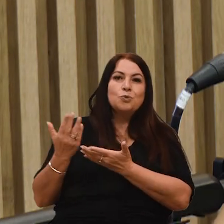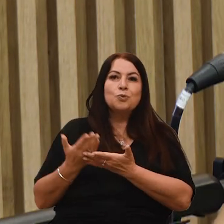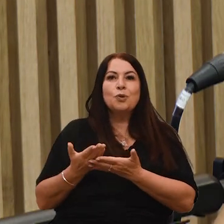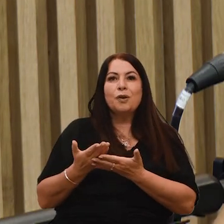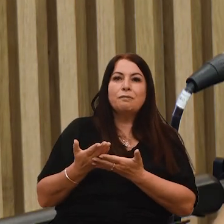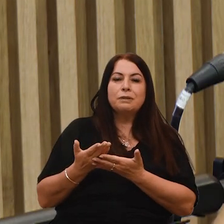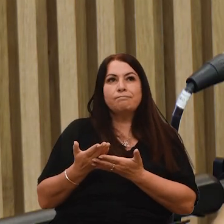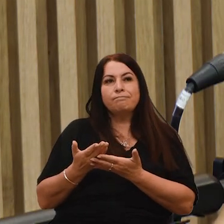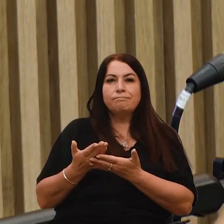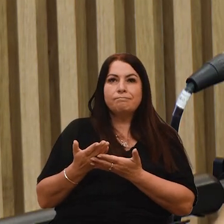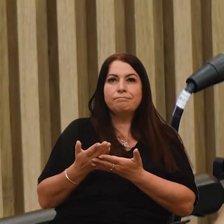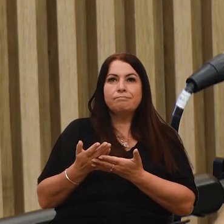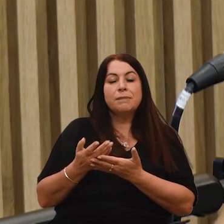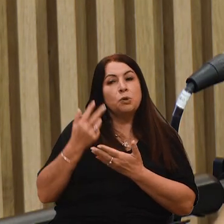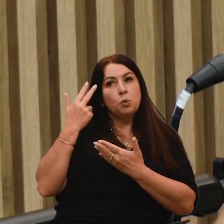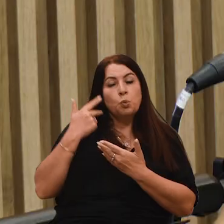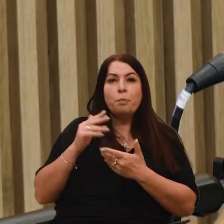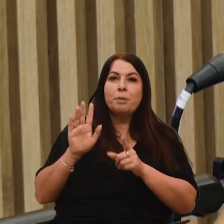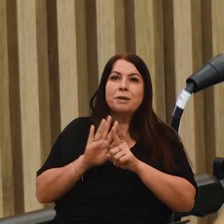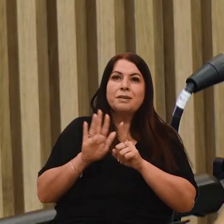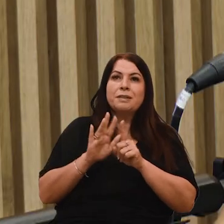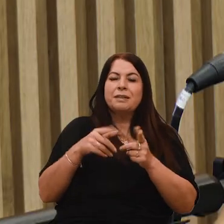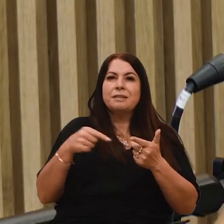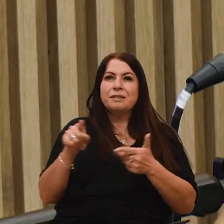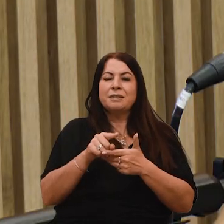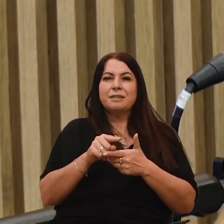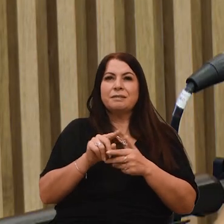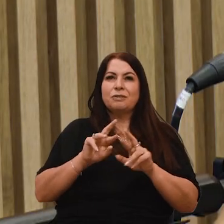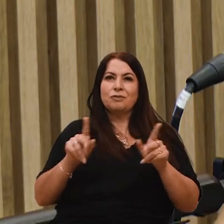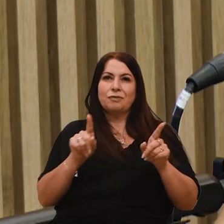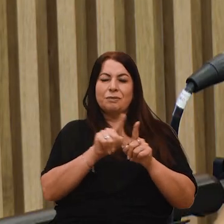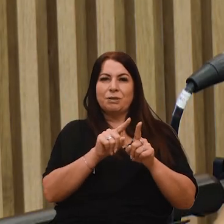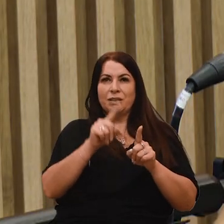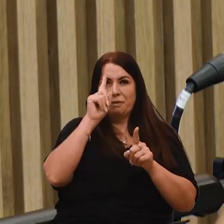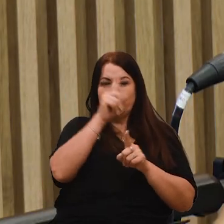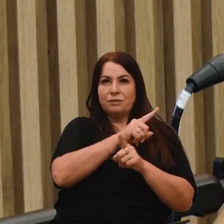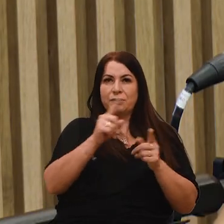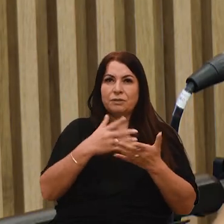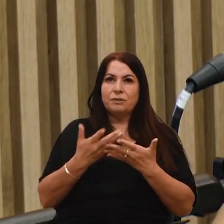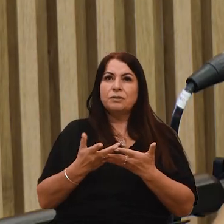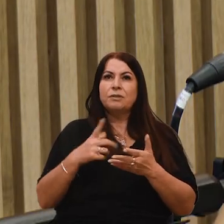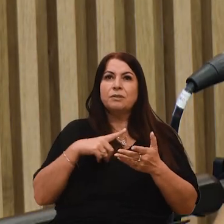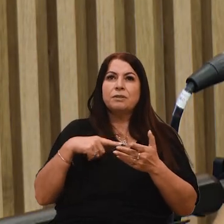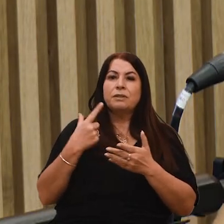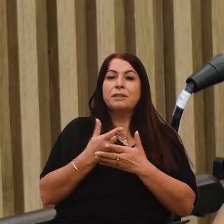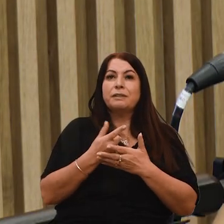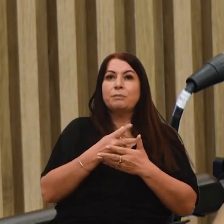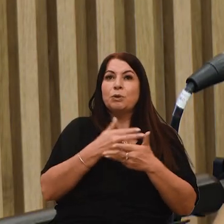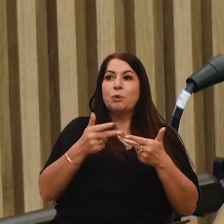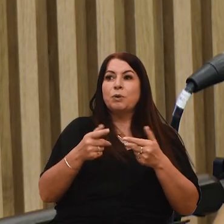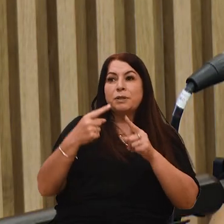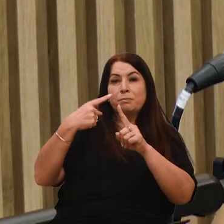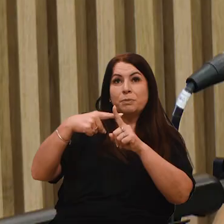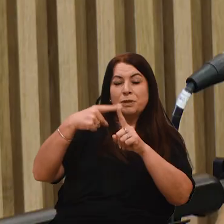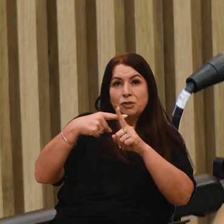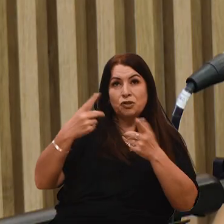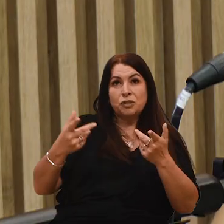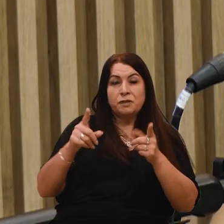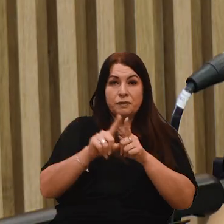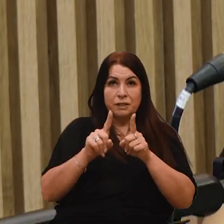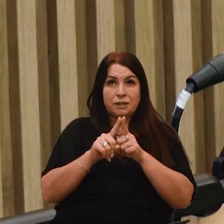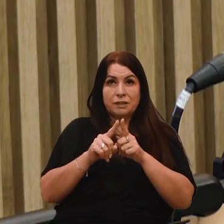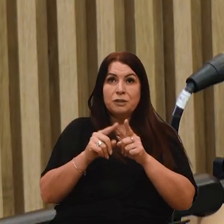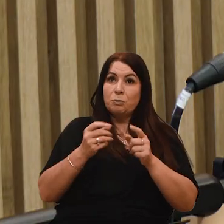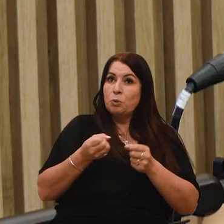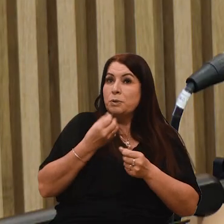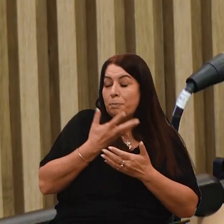ele naturalmente talvez ele seja subversivo para a ordem, né? O que deveria ser visto como uma coisa positiva, o que deveria ser visto como uma